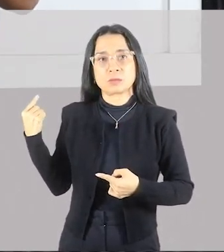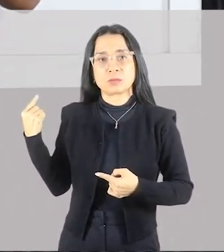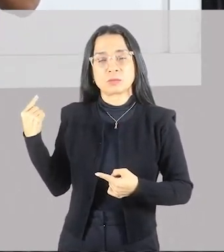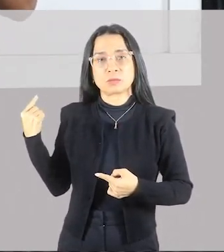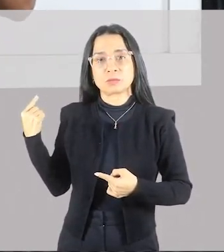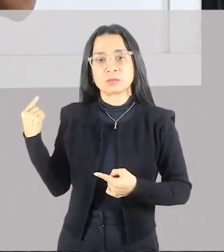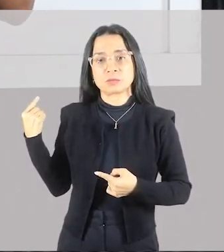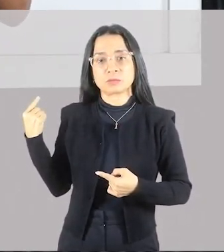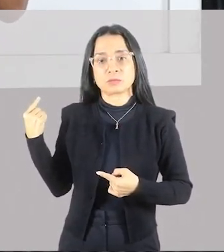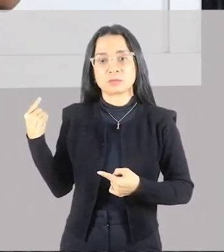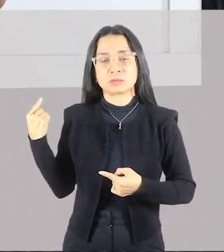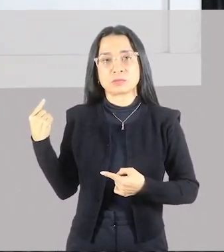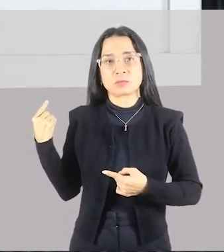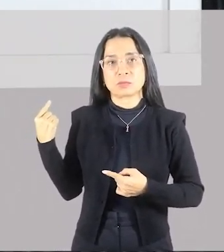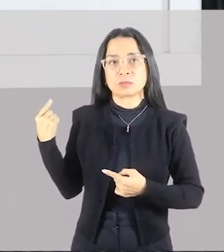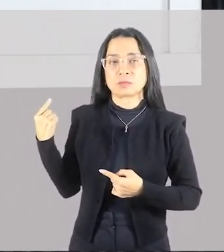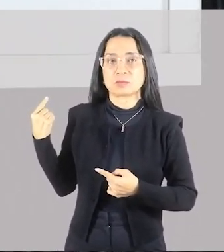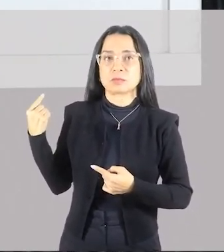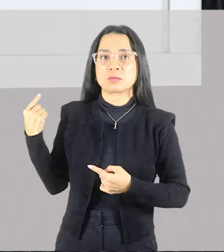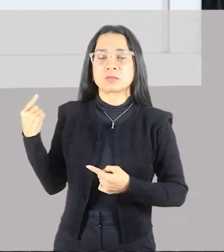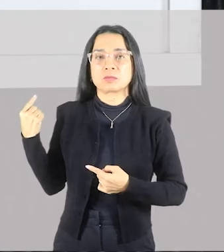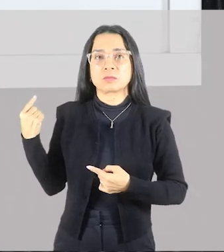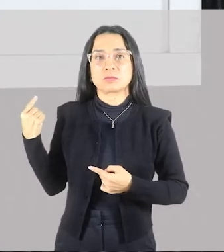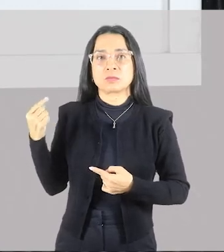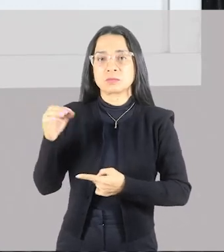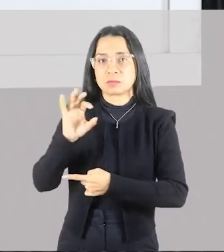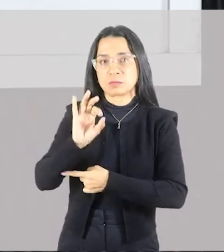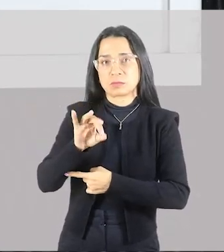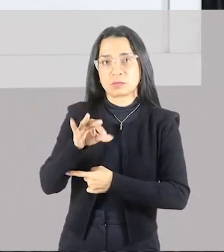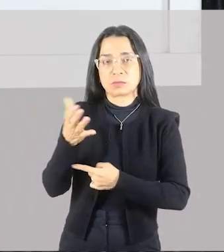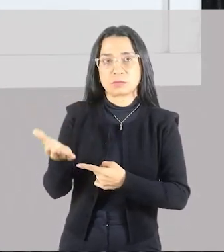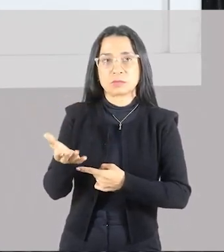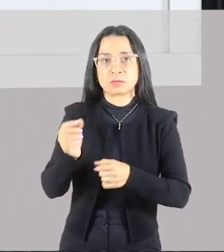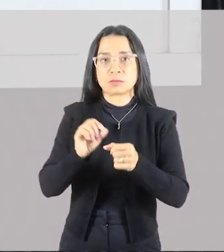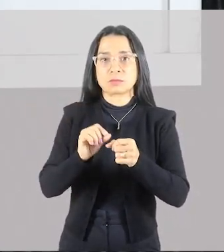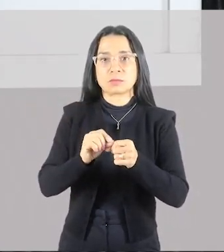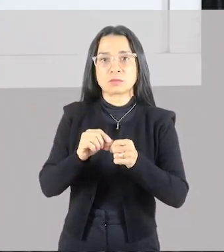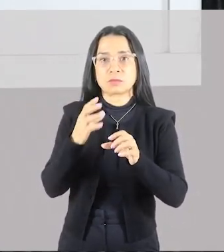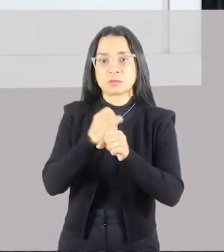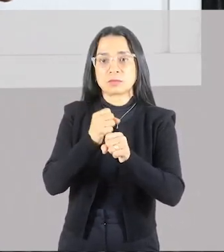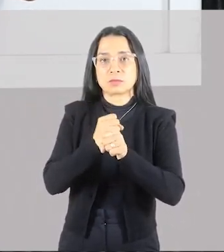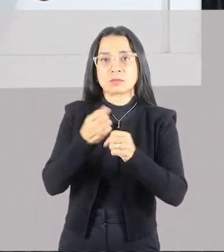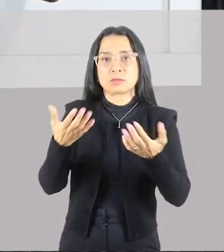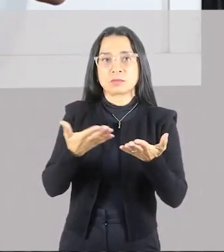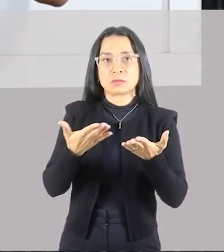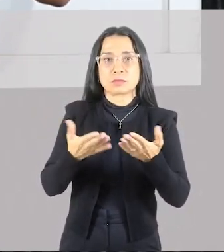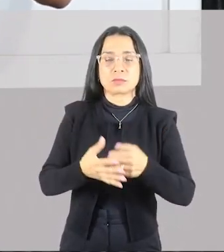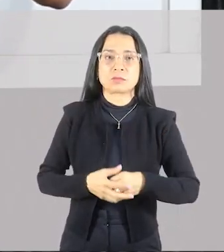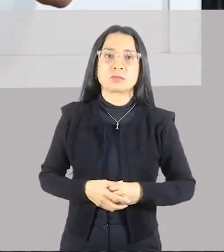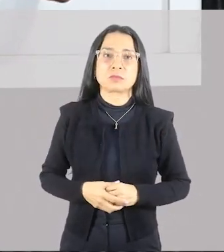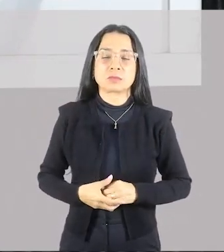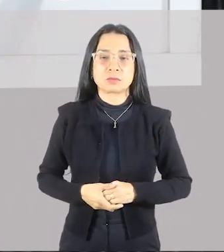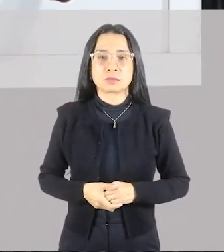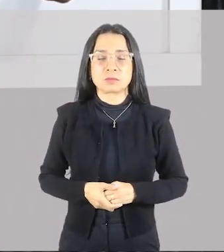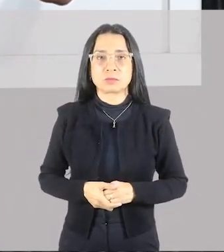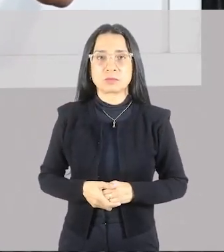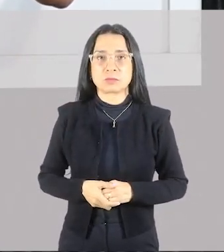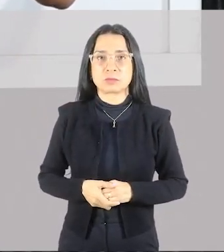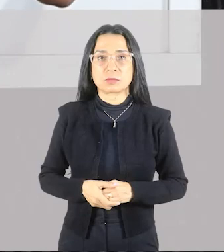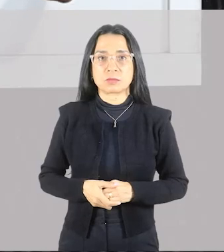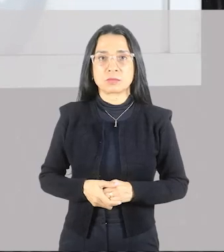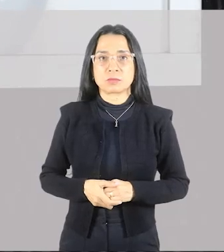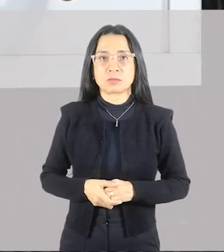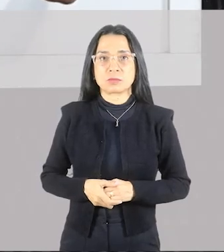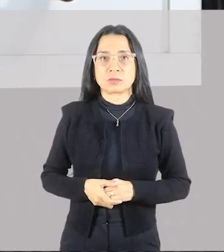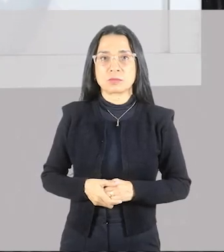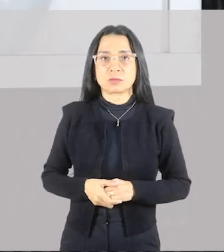por 2. Certo? Então, vamos fazer essas contas aqui. O π é